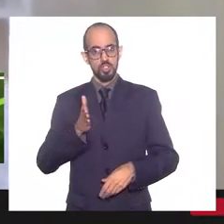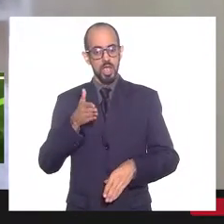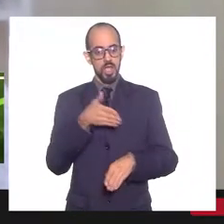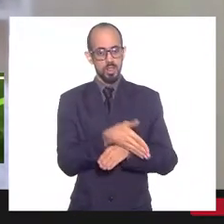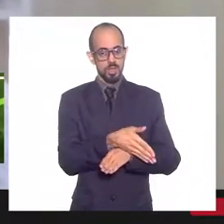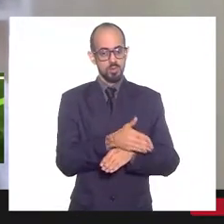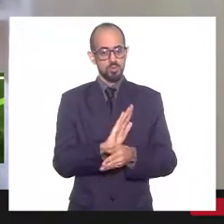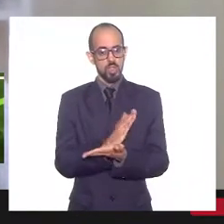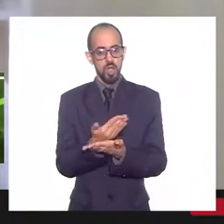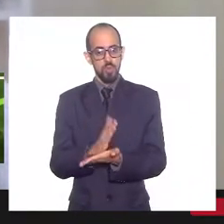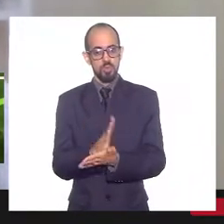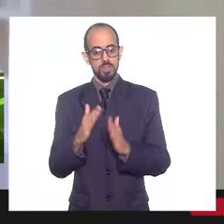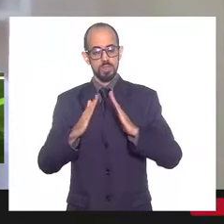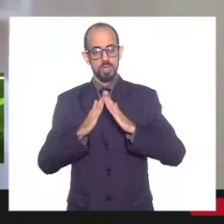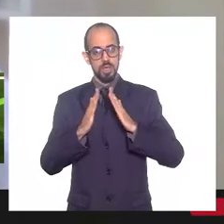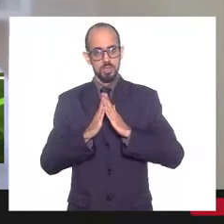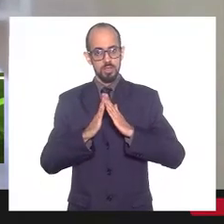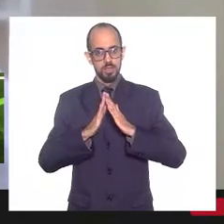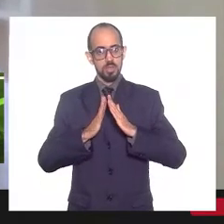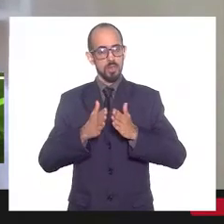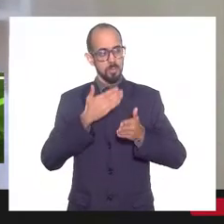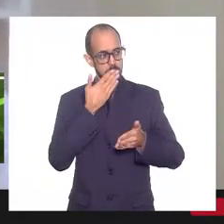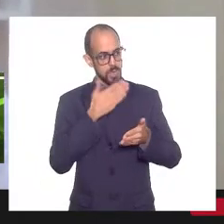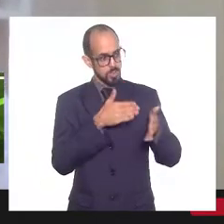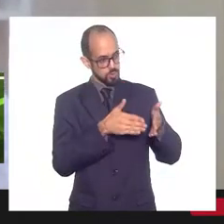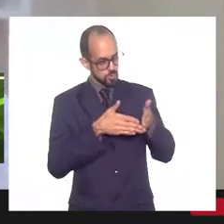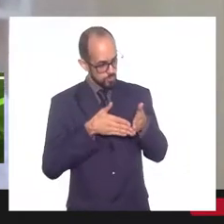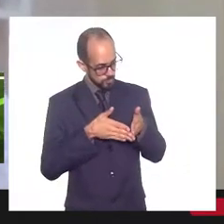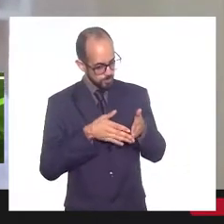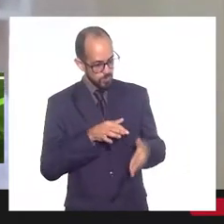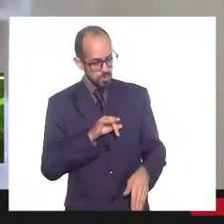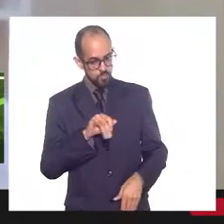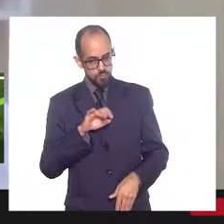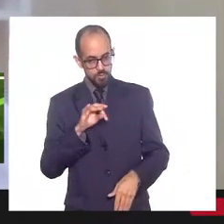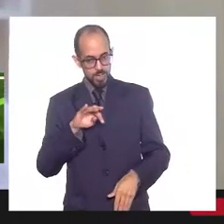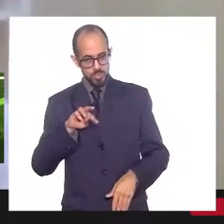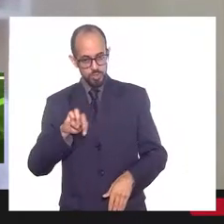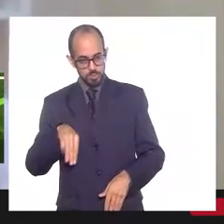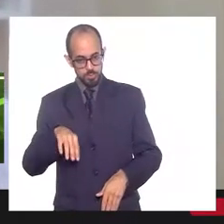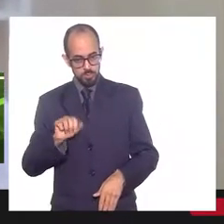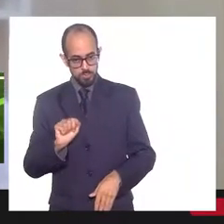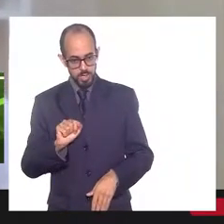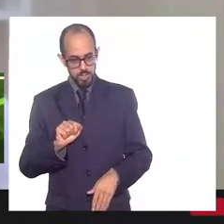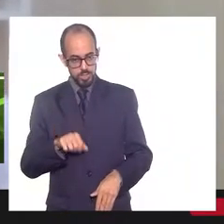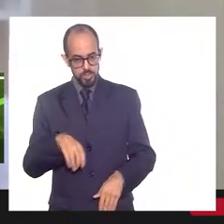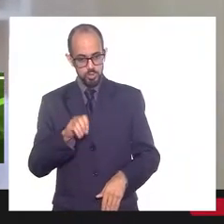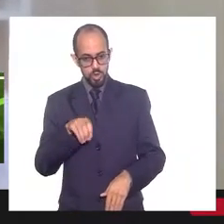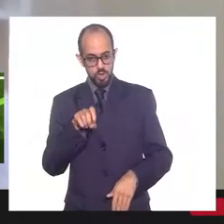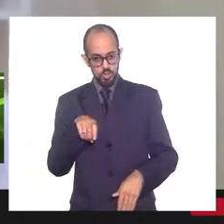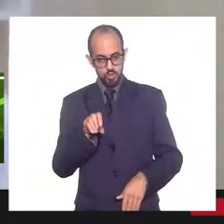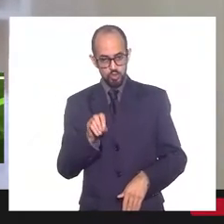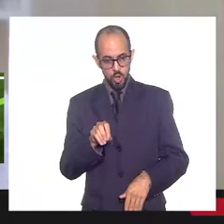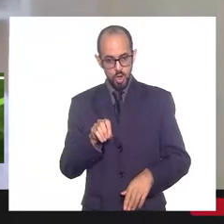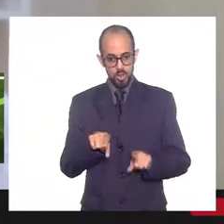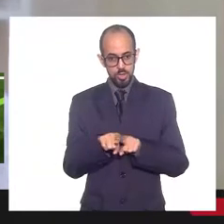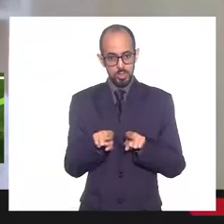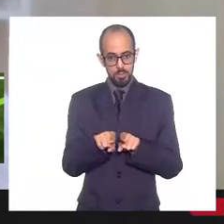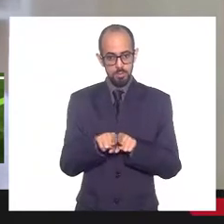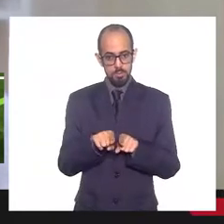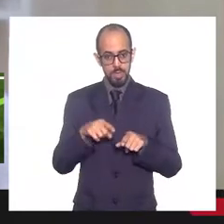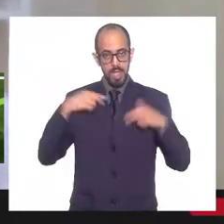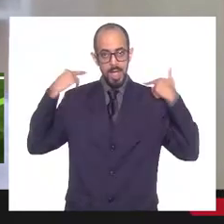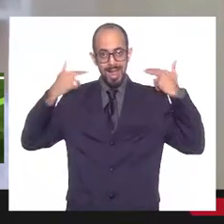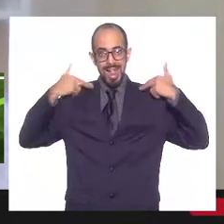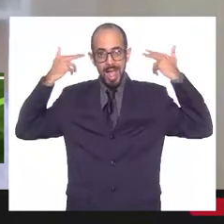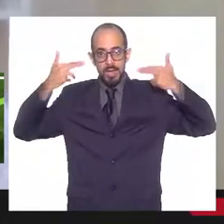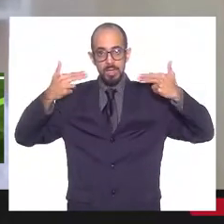a licença aqui para mencionar e a Fátima de Oxossi doesn't last All models buh-bye Carneiro de Ogum ogum